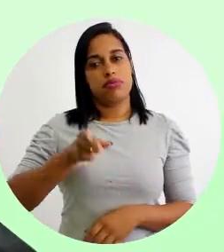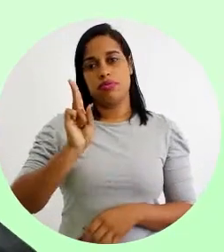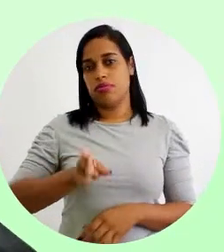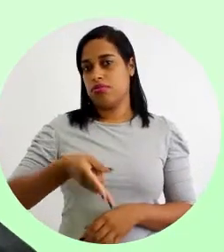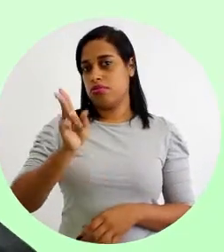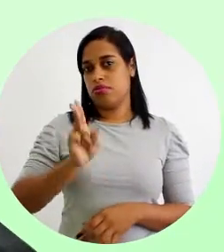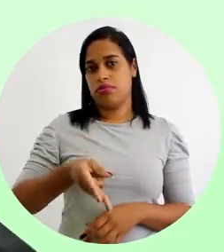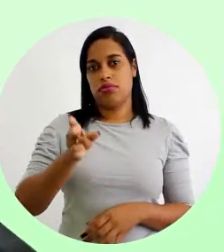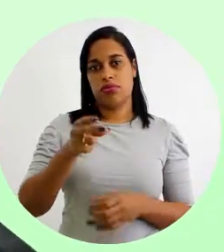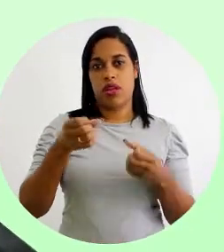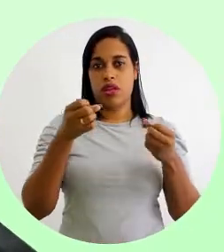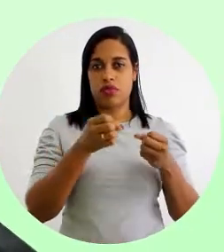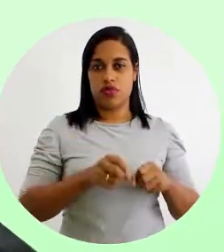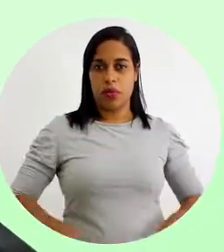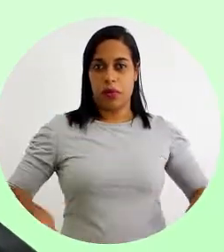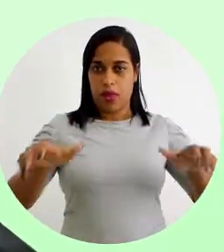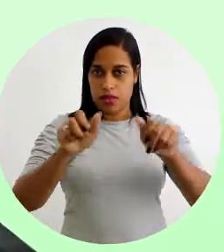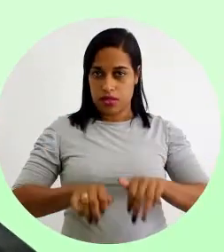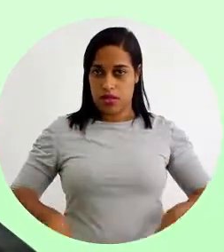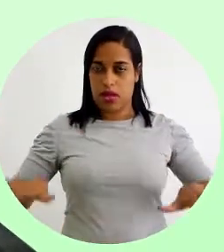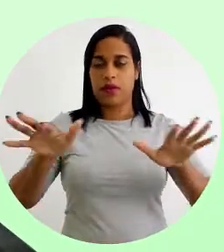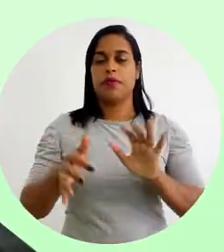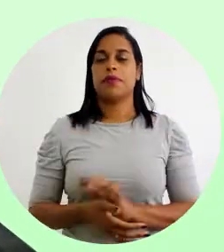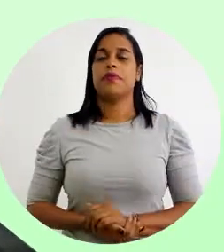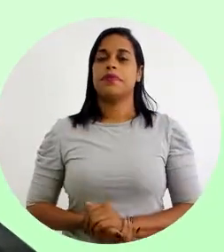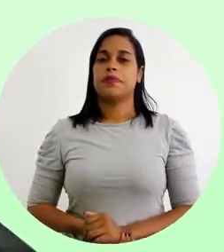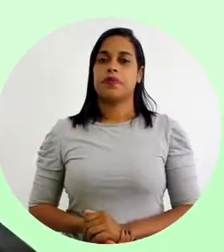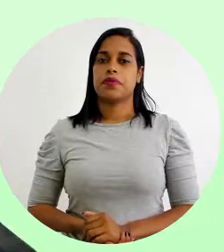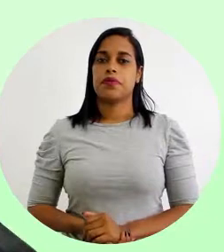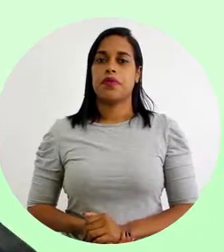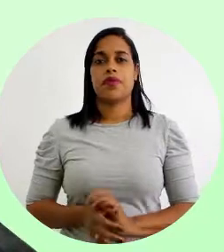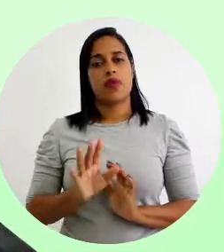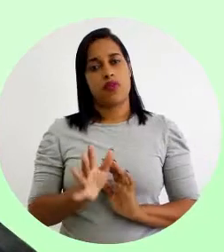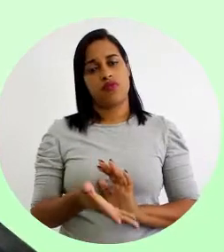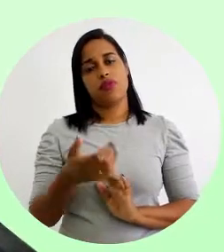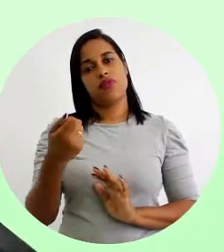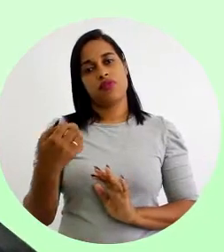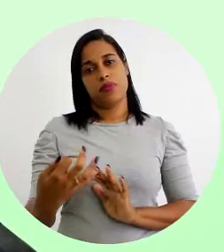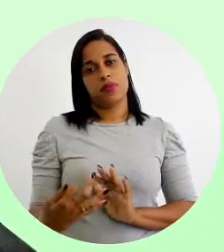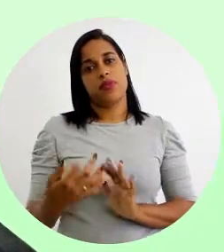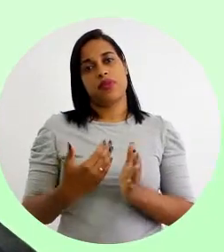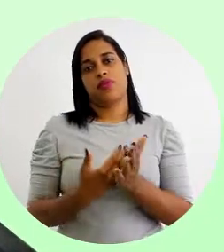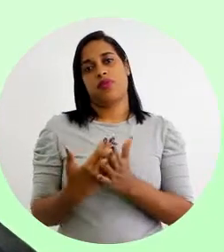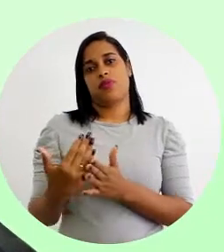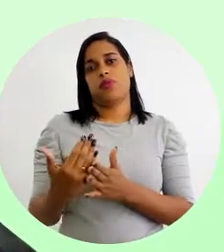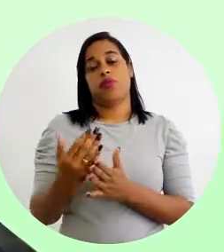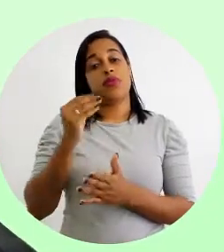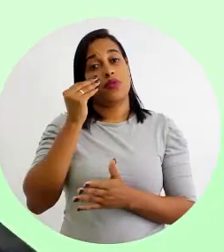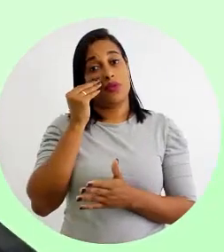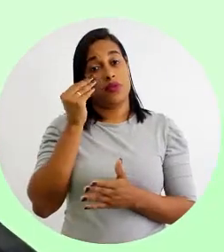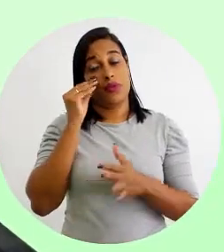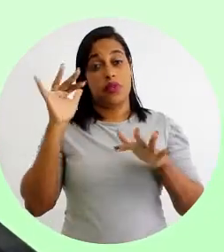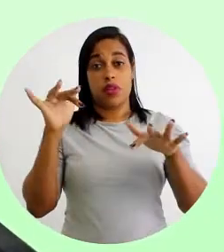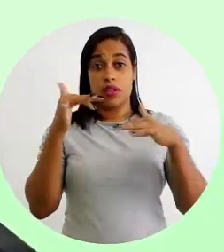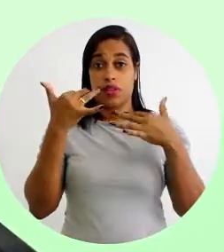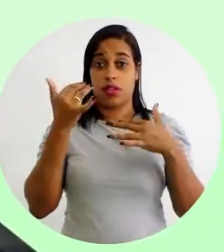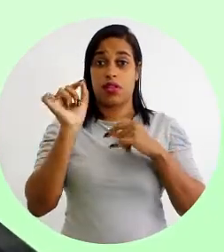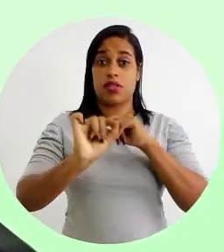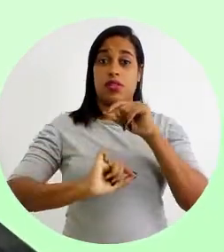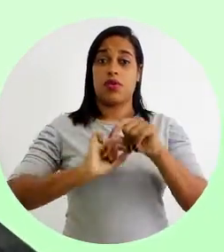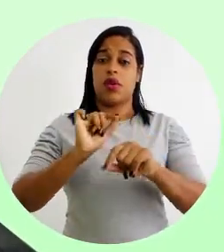ser executada a despesa. Então, assim, como eu falei logo no começo,